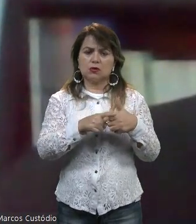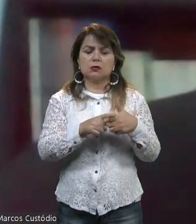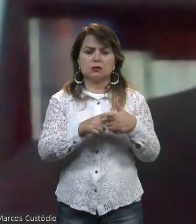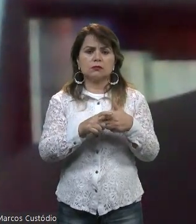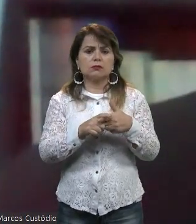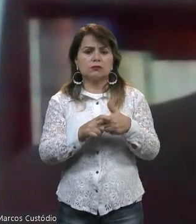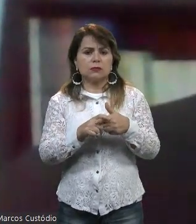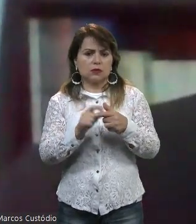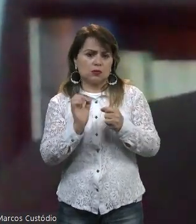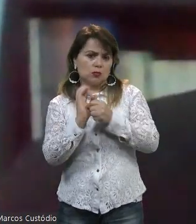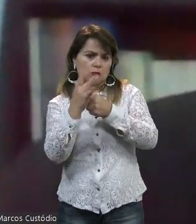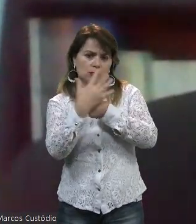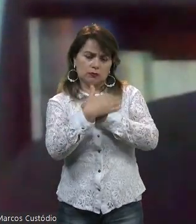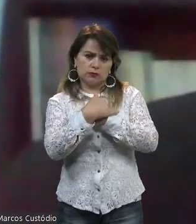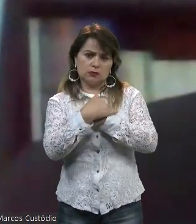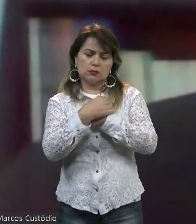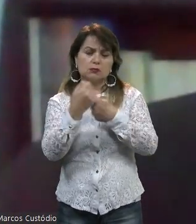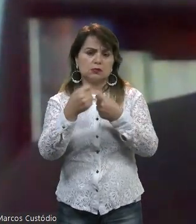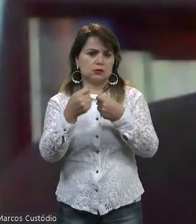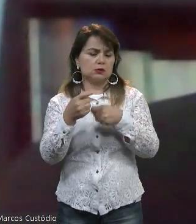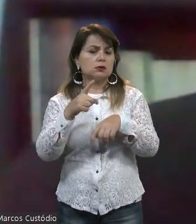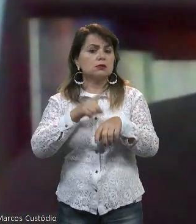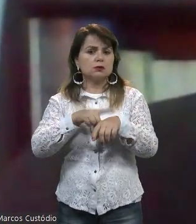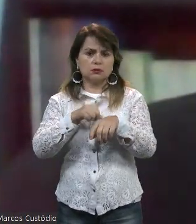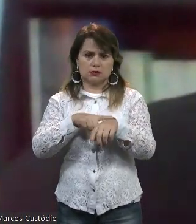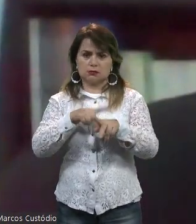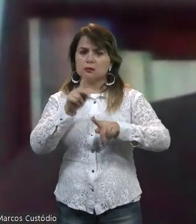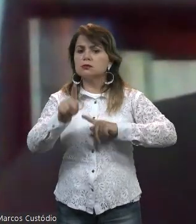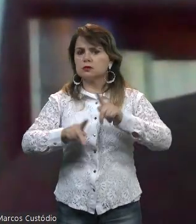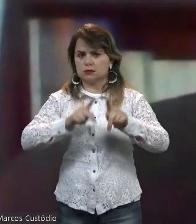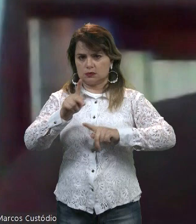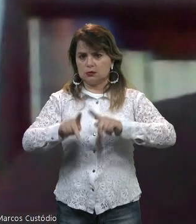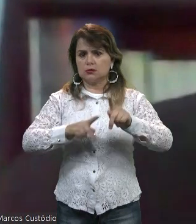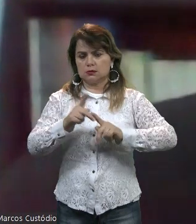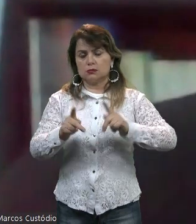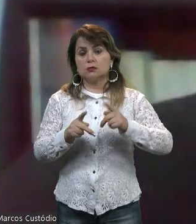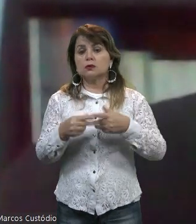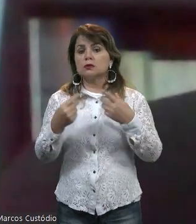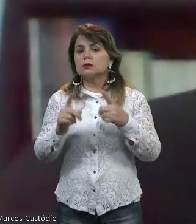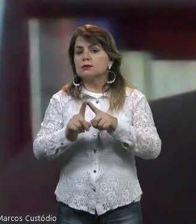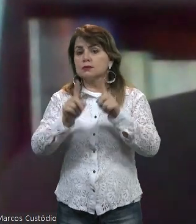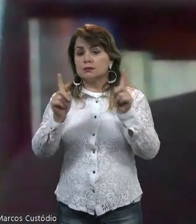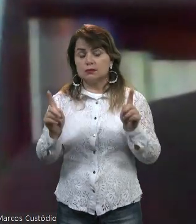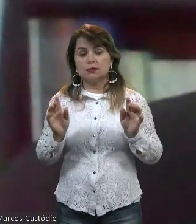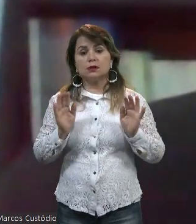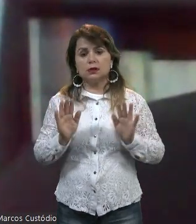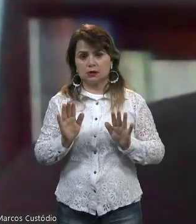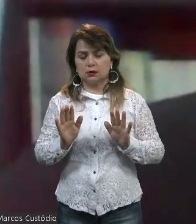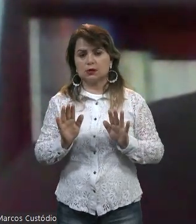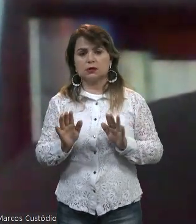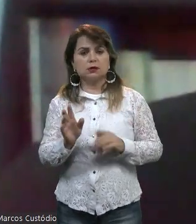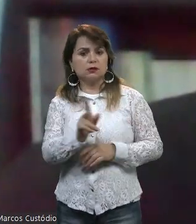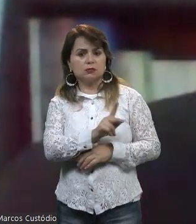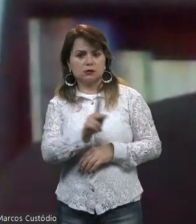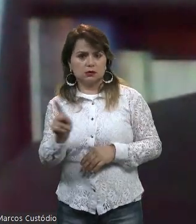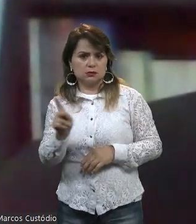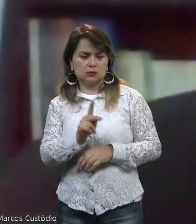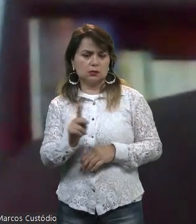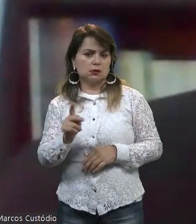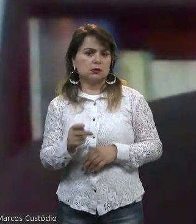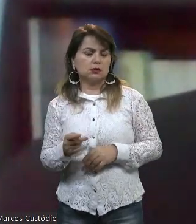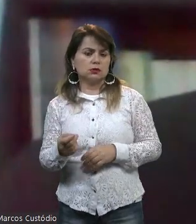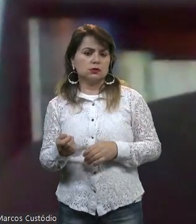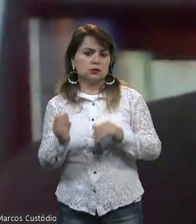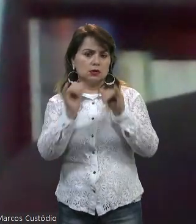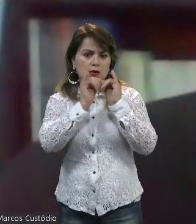esse fôlego. Mas Vossa Excelência, senhor presidente, está nos comunicando com todo crédito de fé, de boa fé,